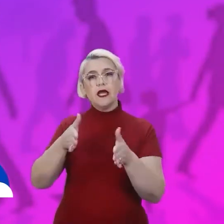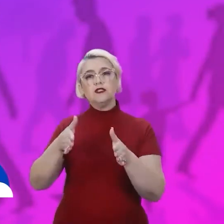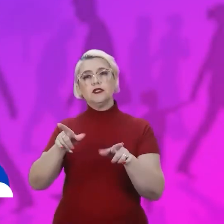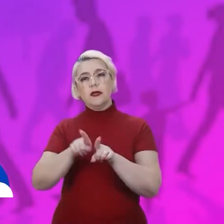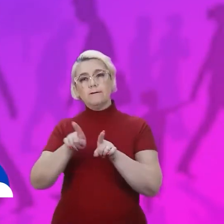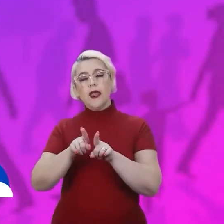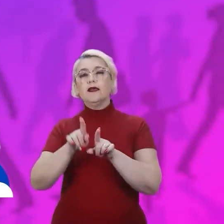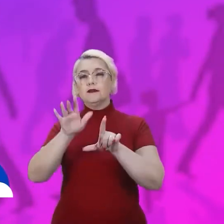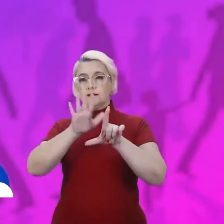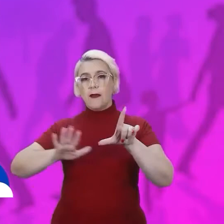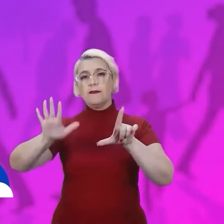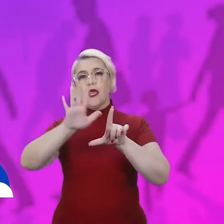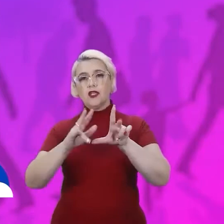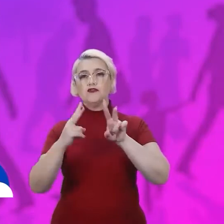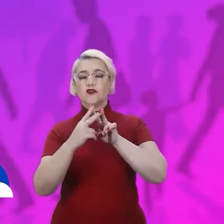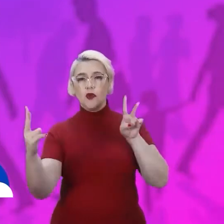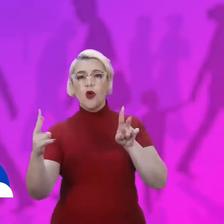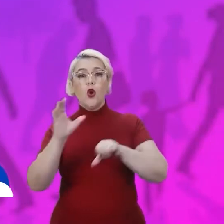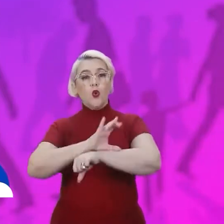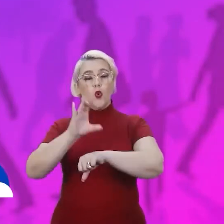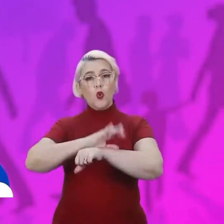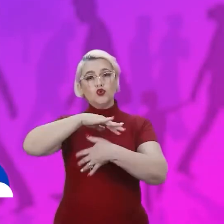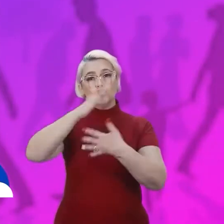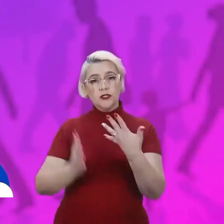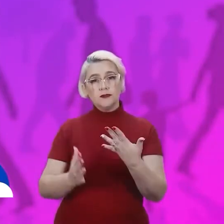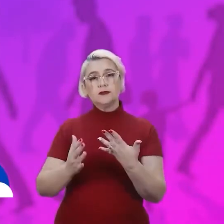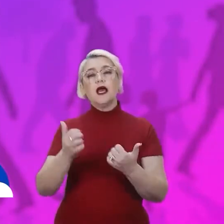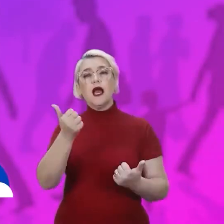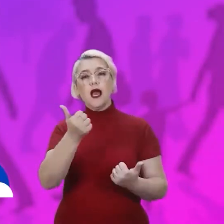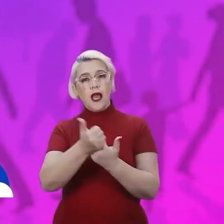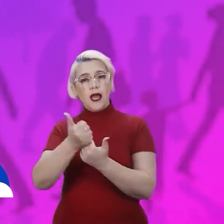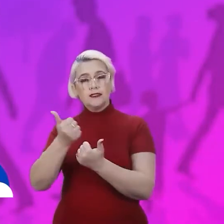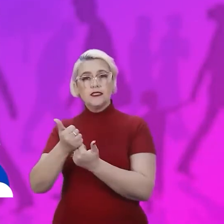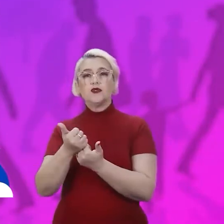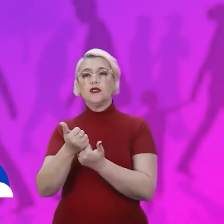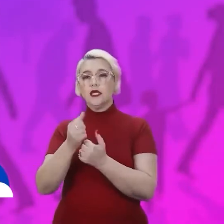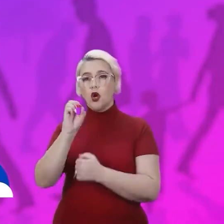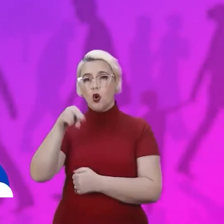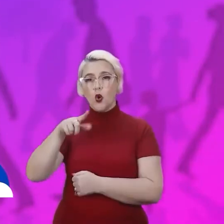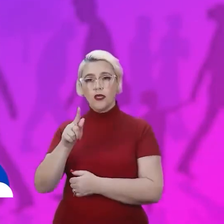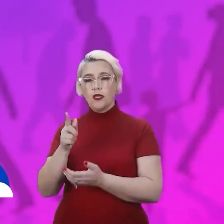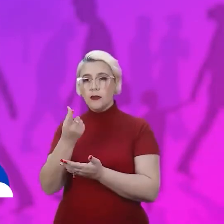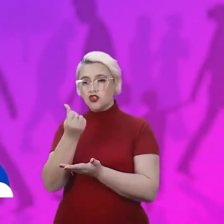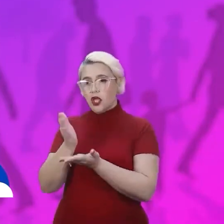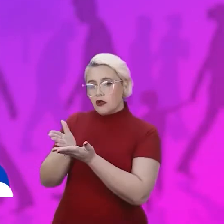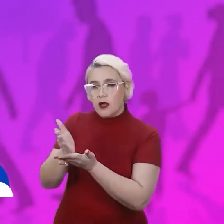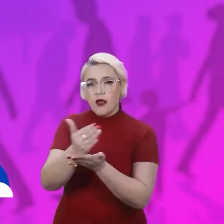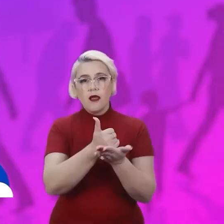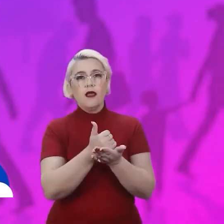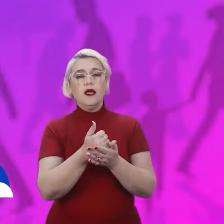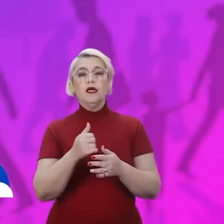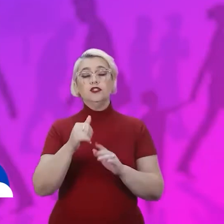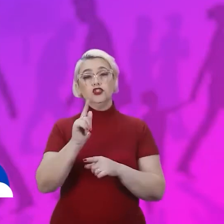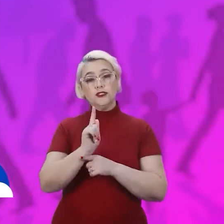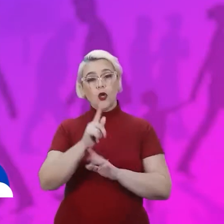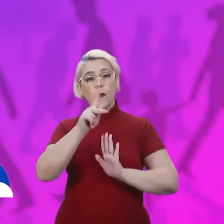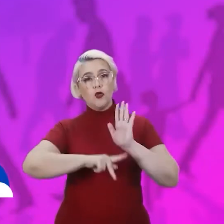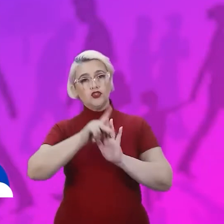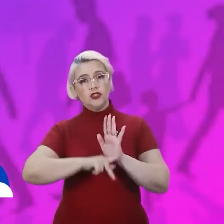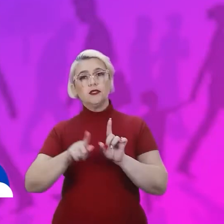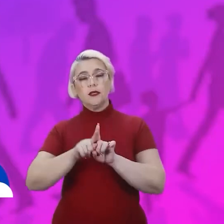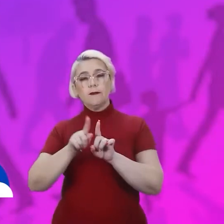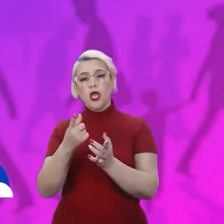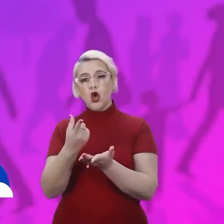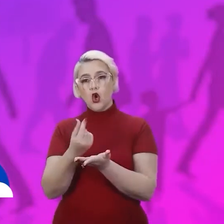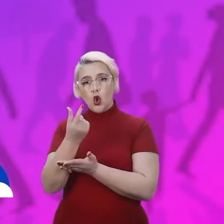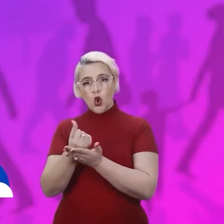ambiente virtuais, cursos de Libras, assessoria para ONGs em captação de recursos, gestão de projetos e prestação